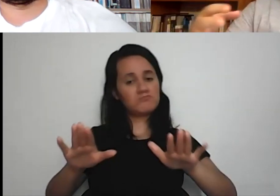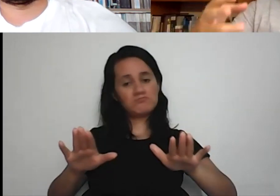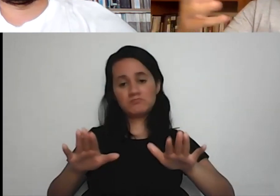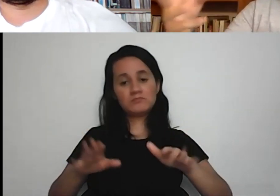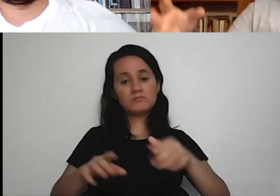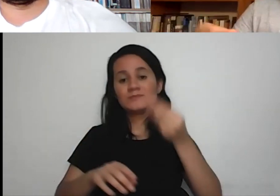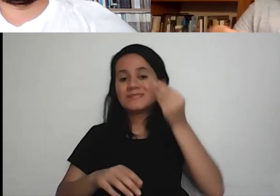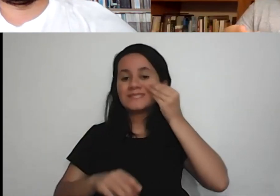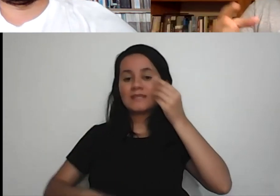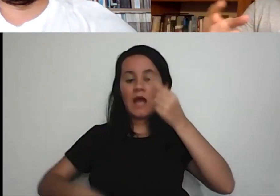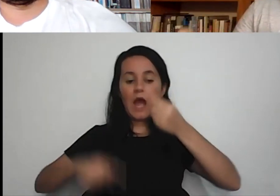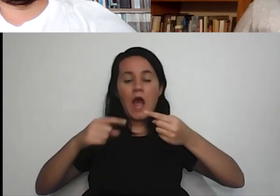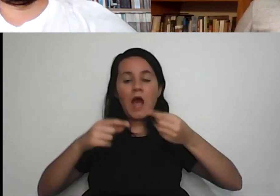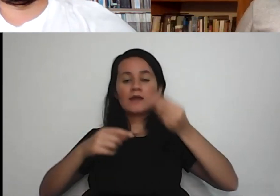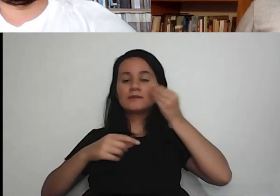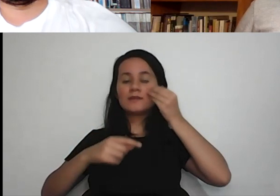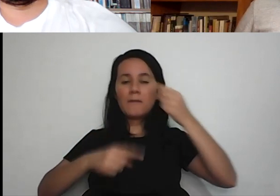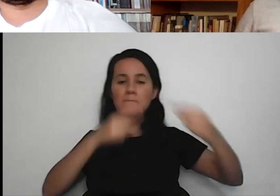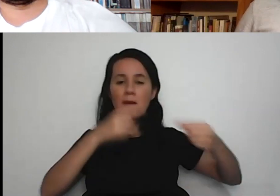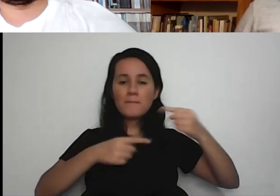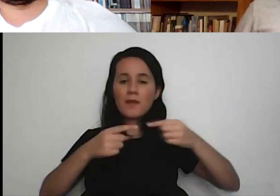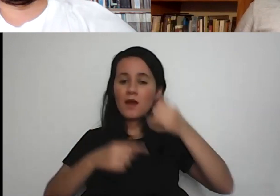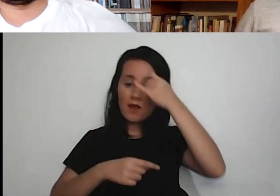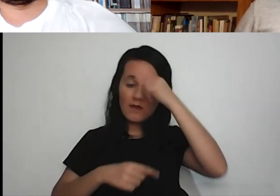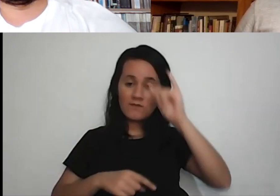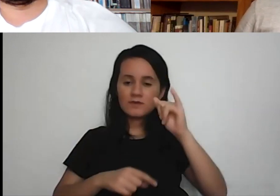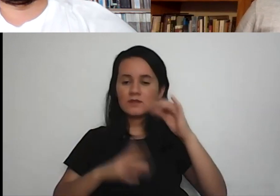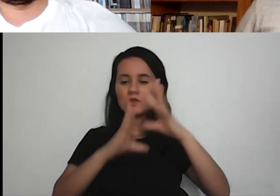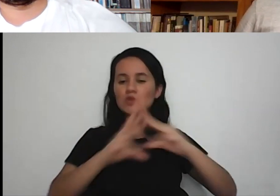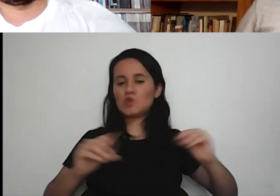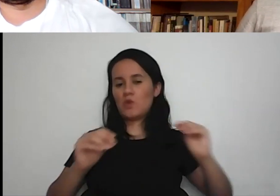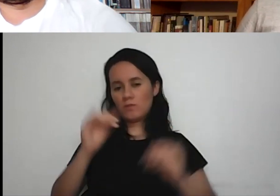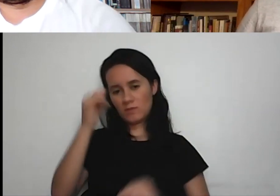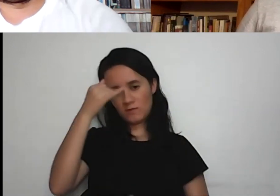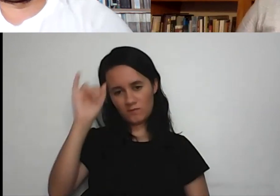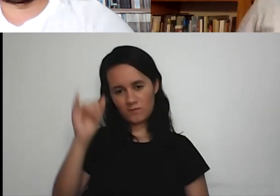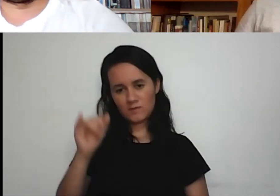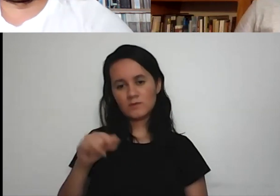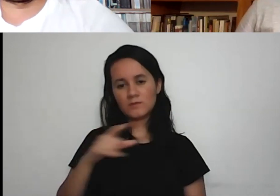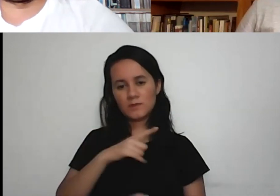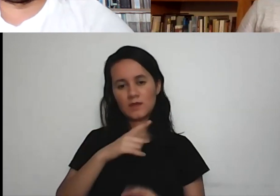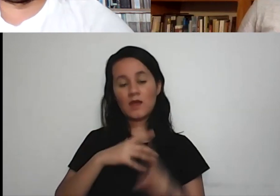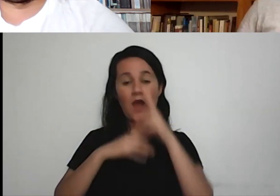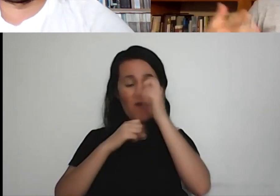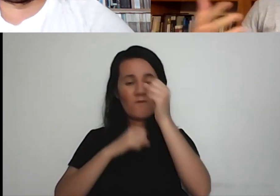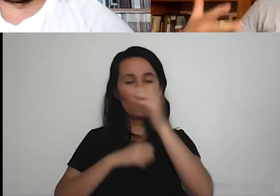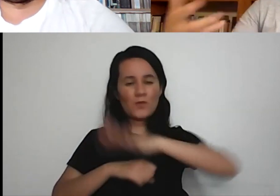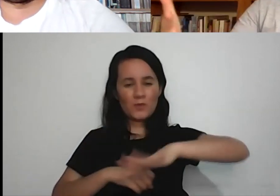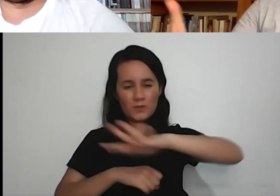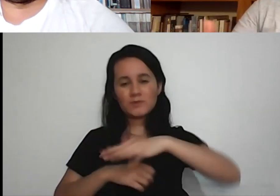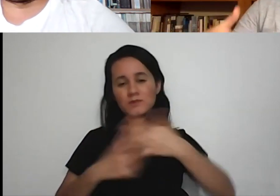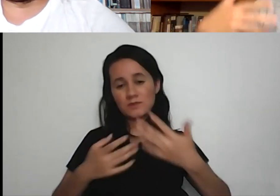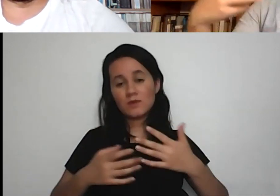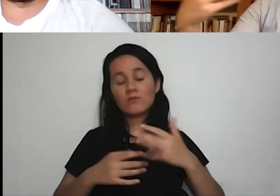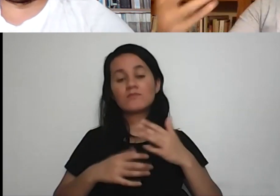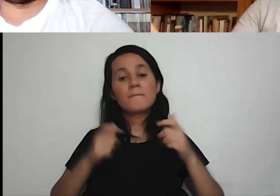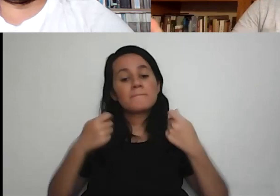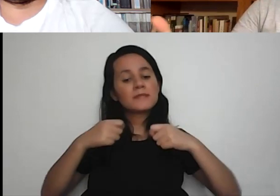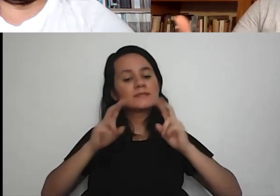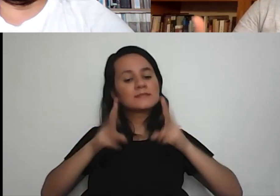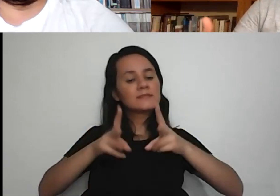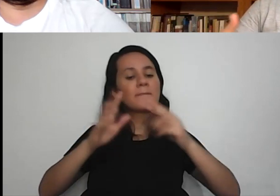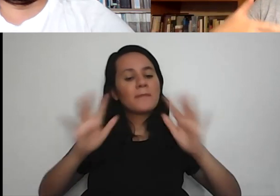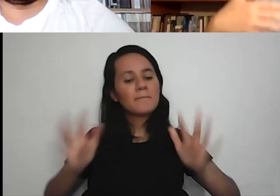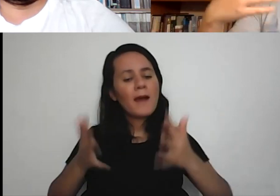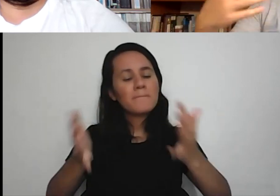essa complexidade seja, digamos, apagada, né? Pelas forças do mercado. É continuar incentivando que isso